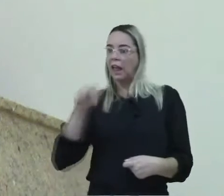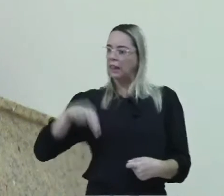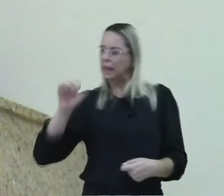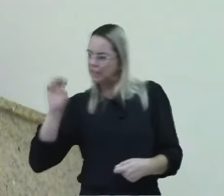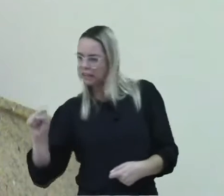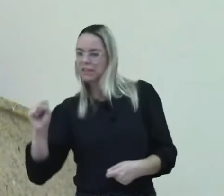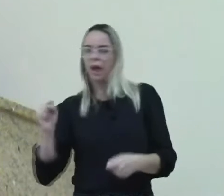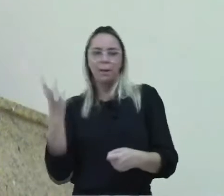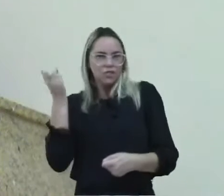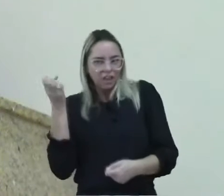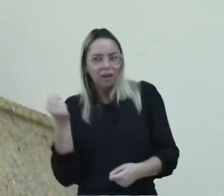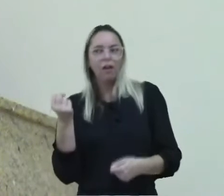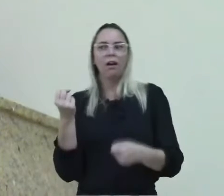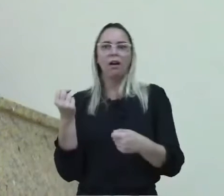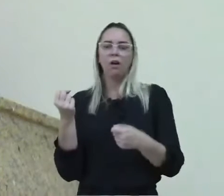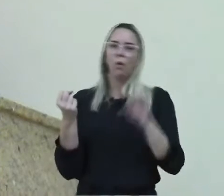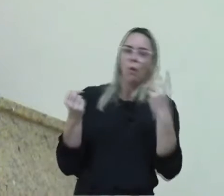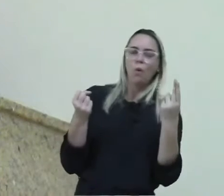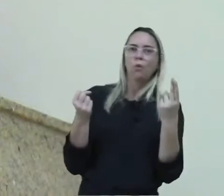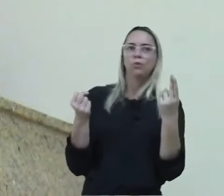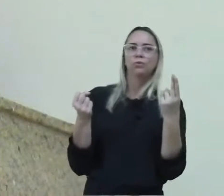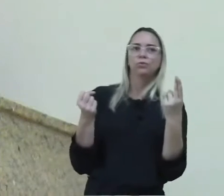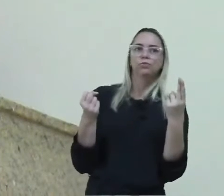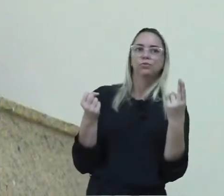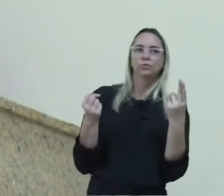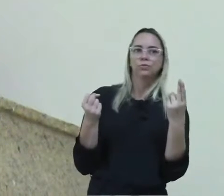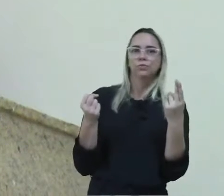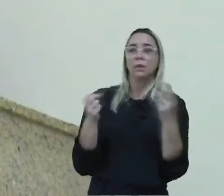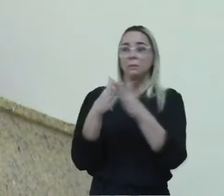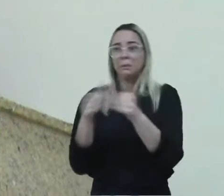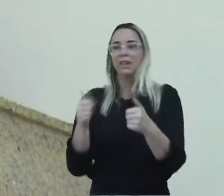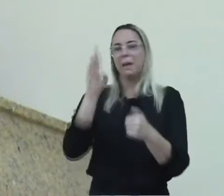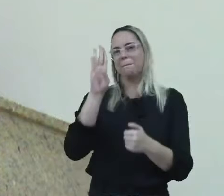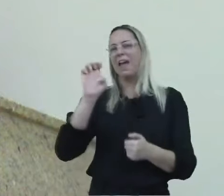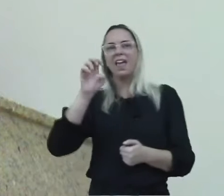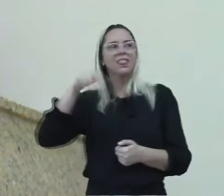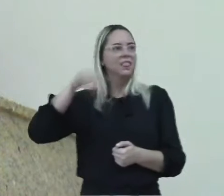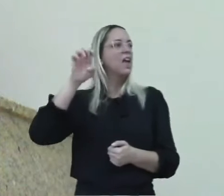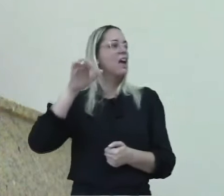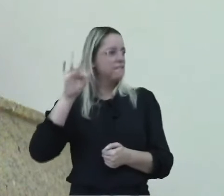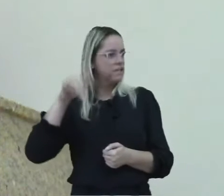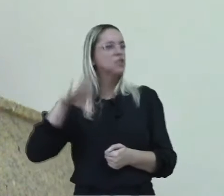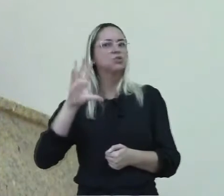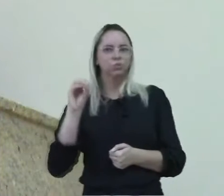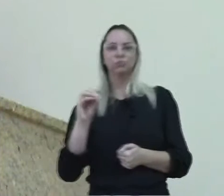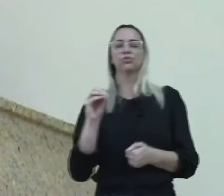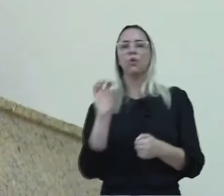quando ou para se aposentar ou para requerer algum benefício, seja